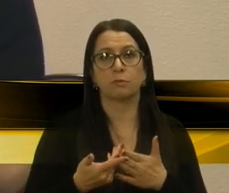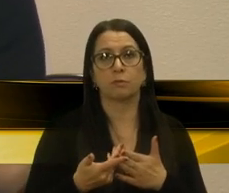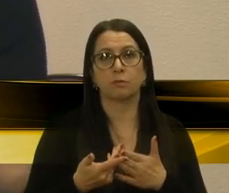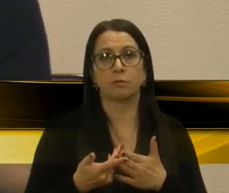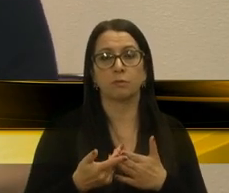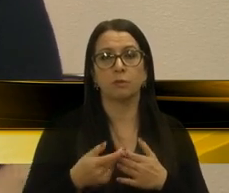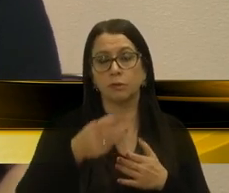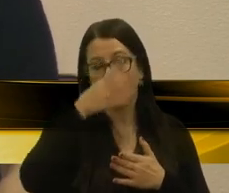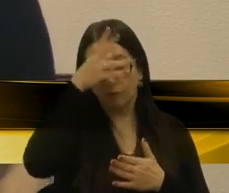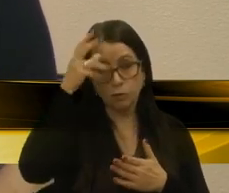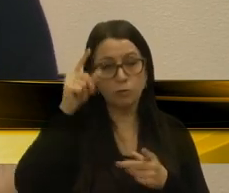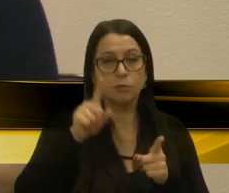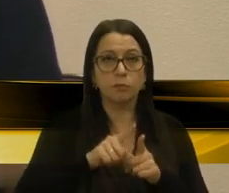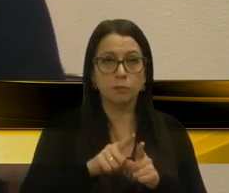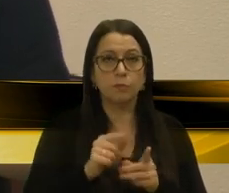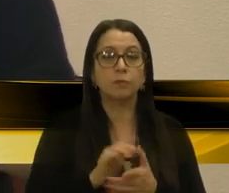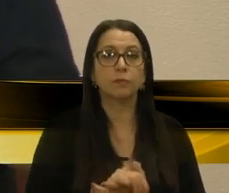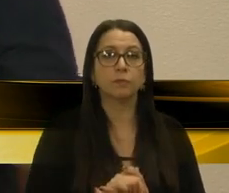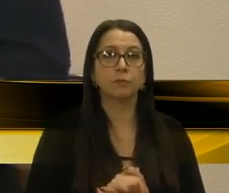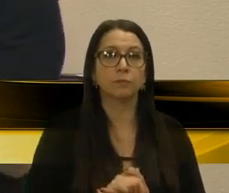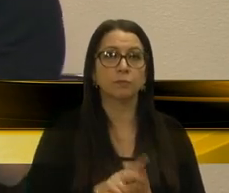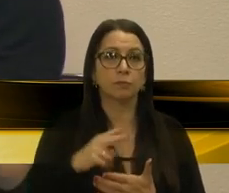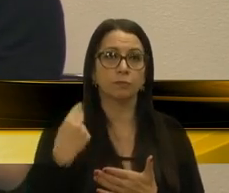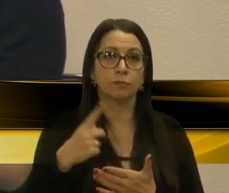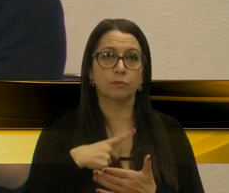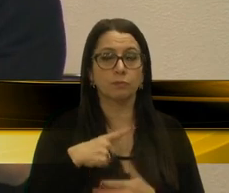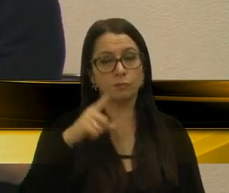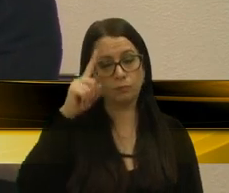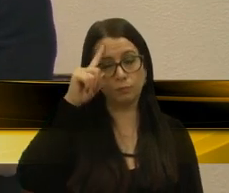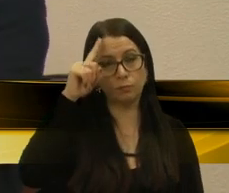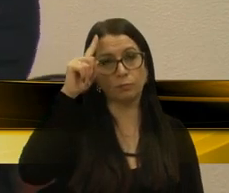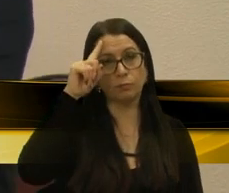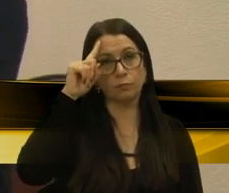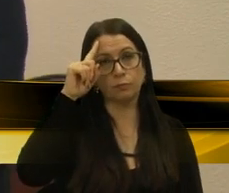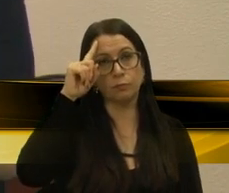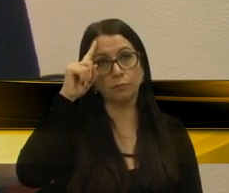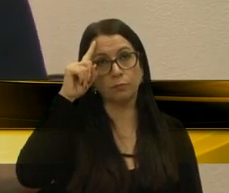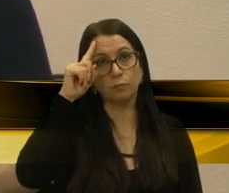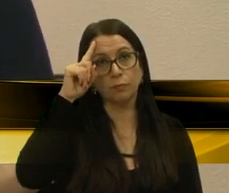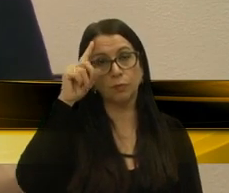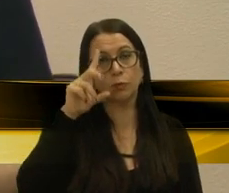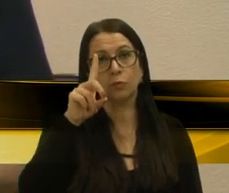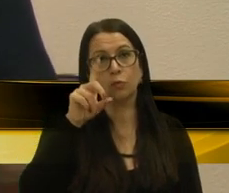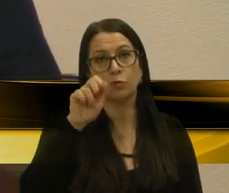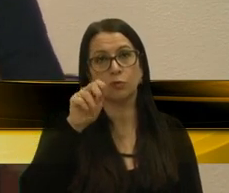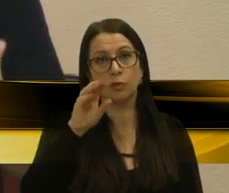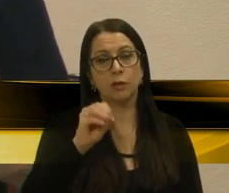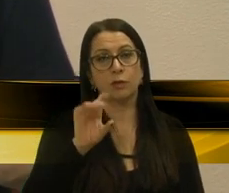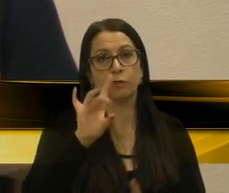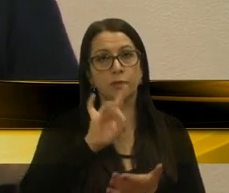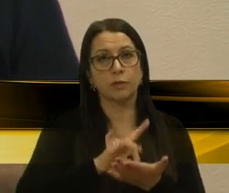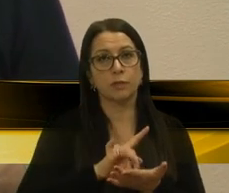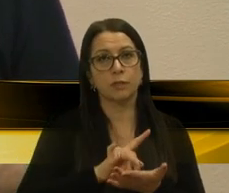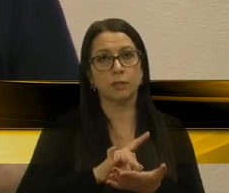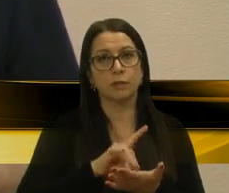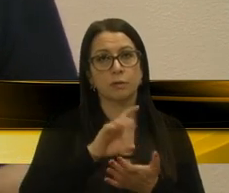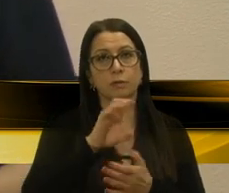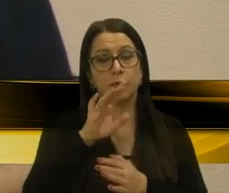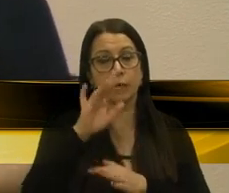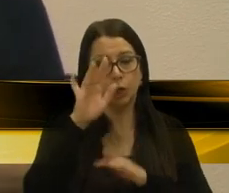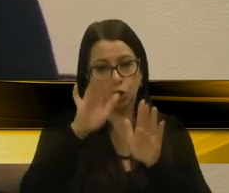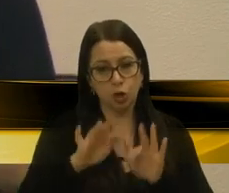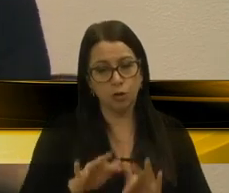do Executivo. Então, nós temos diariamente, né, o Diário Oficial Eletrônico. Eu sou um leitor do Diário Oficial